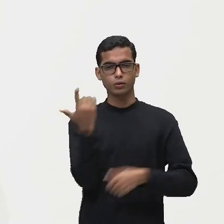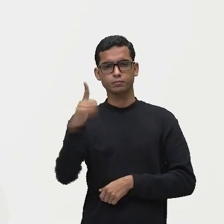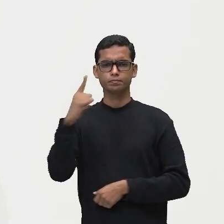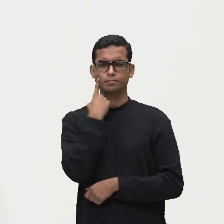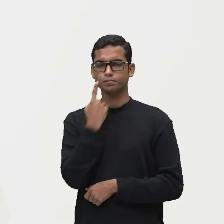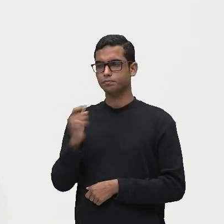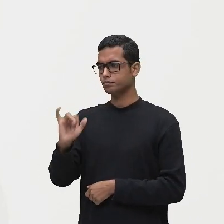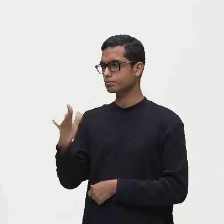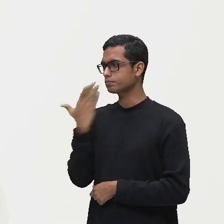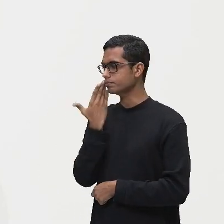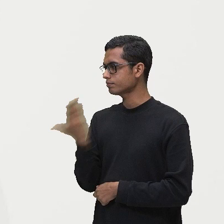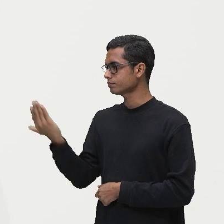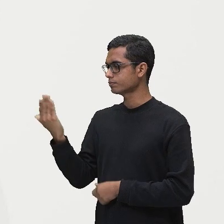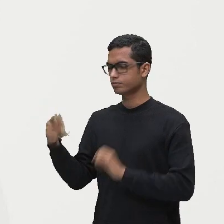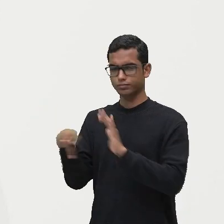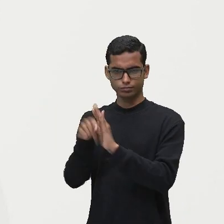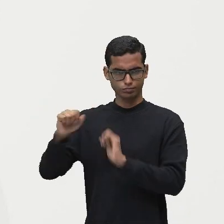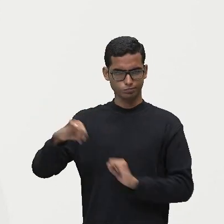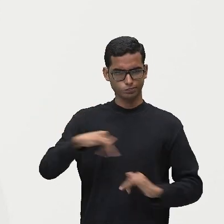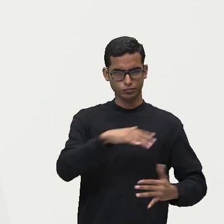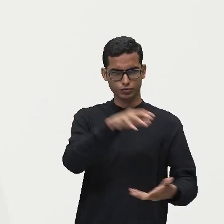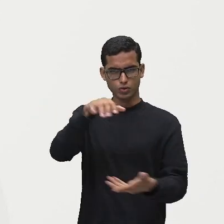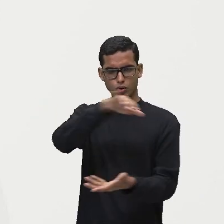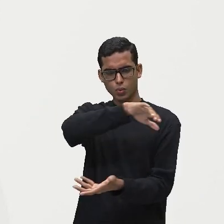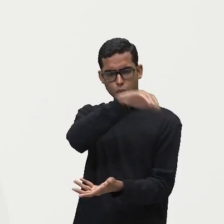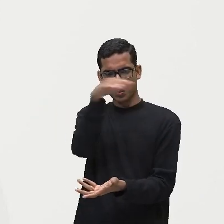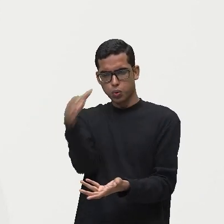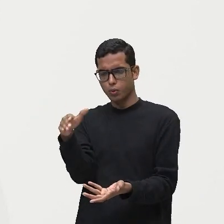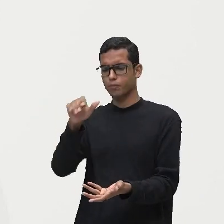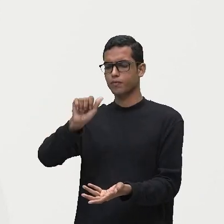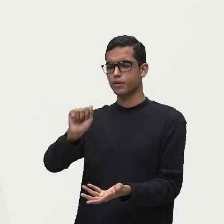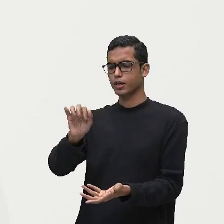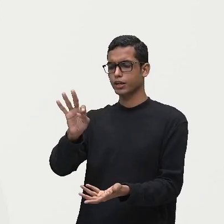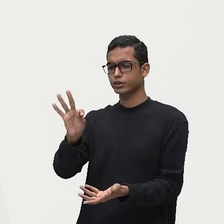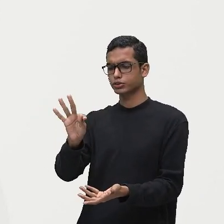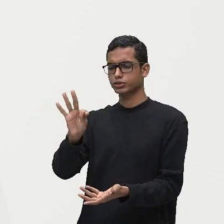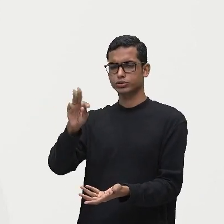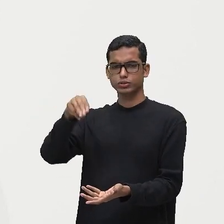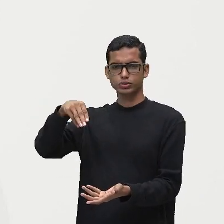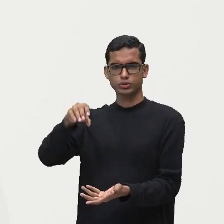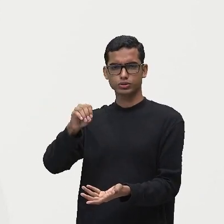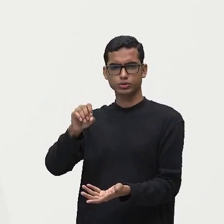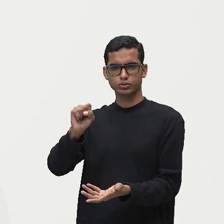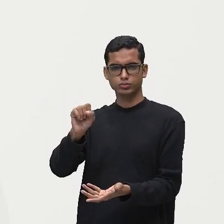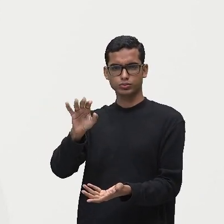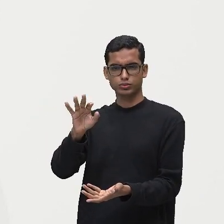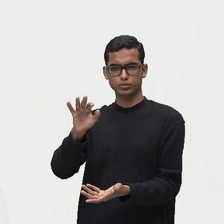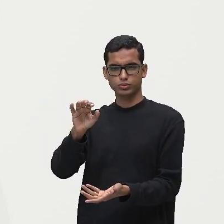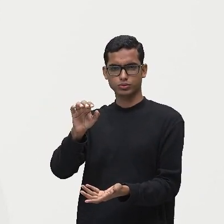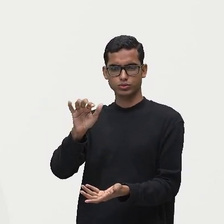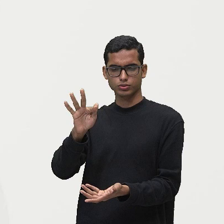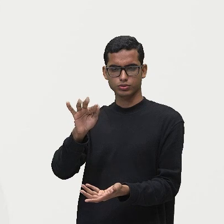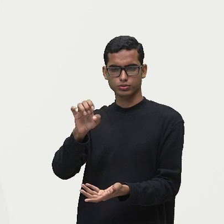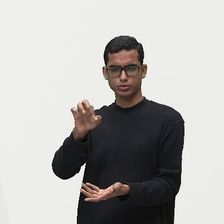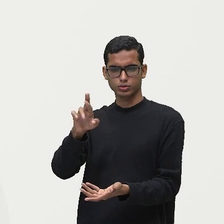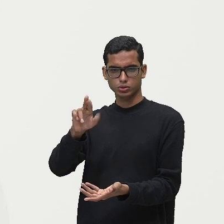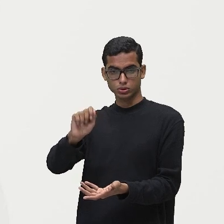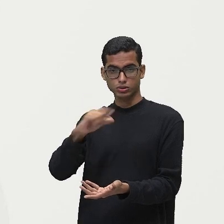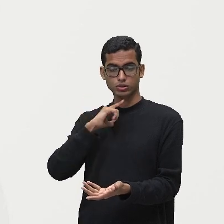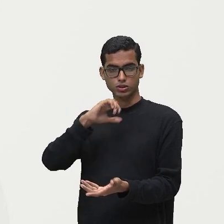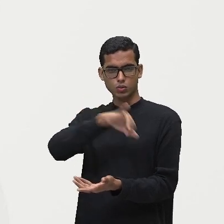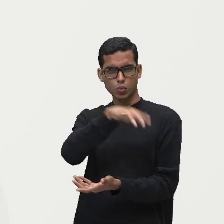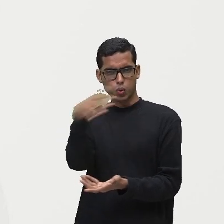da atmosfera. Então, a nossa atmosfera, ela é formada por 78% de nitrogênio,